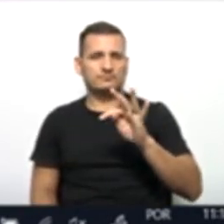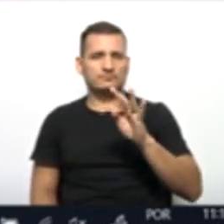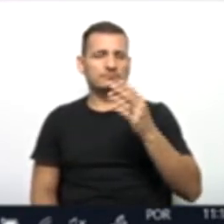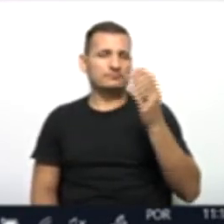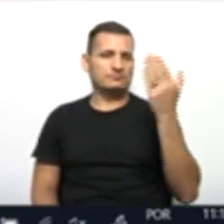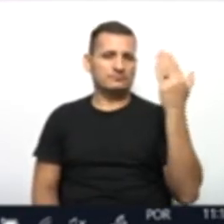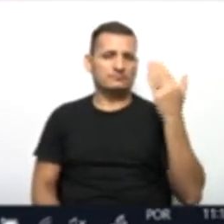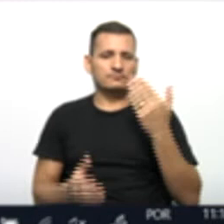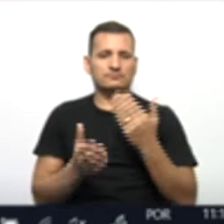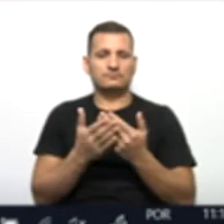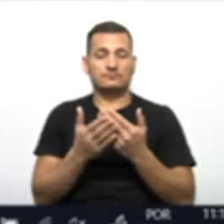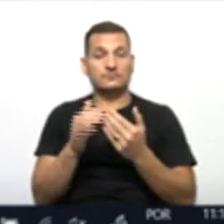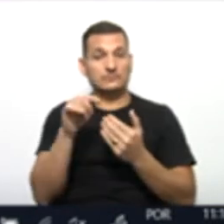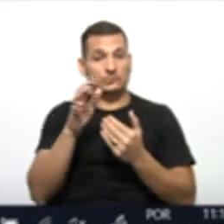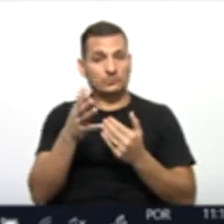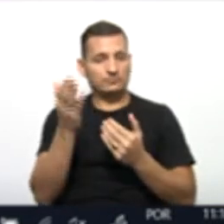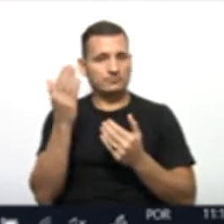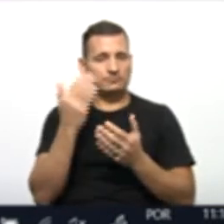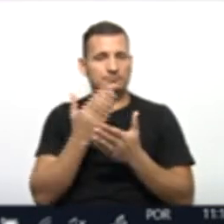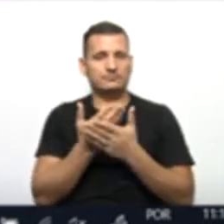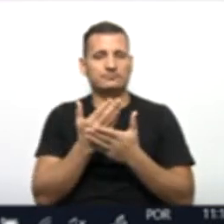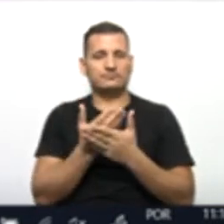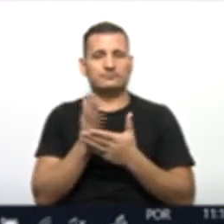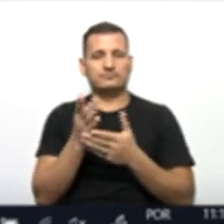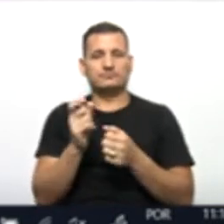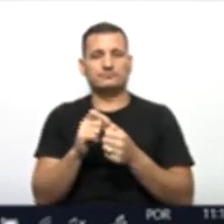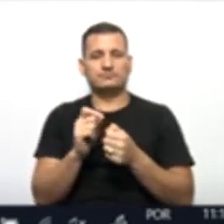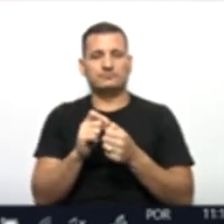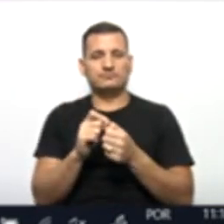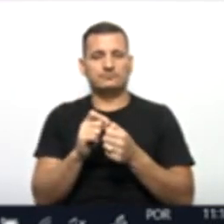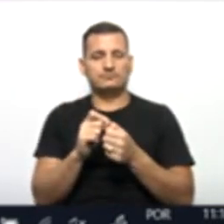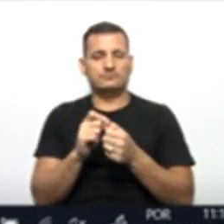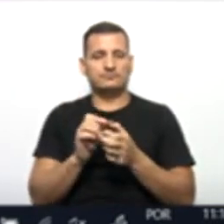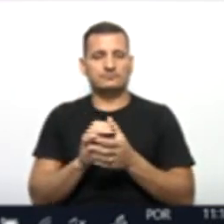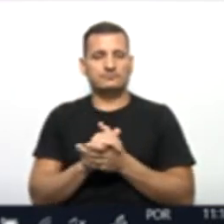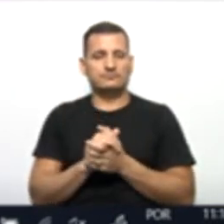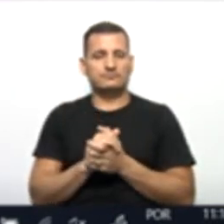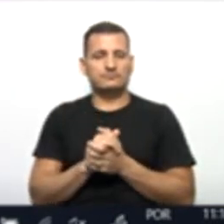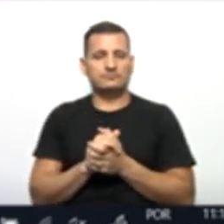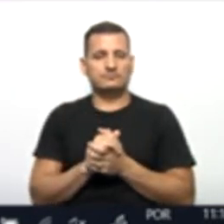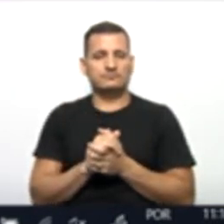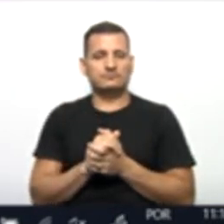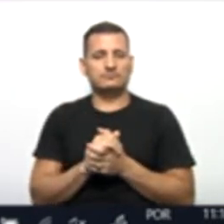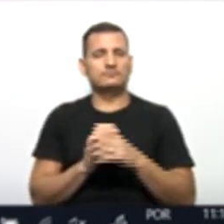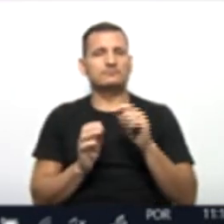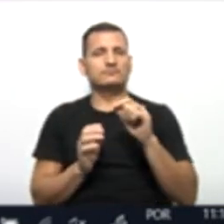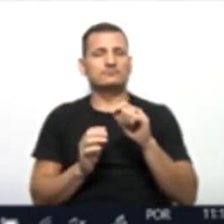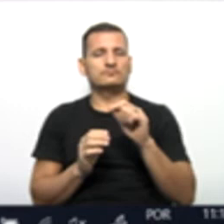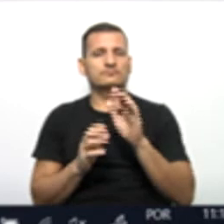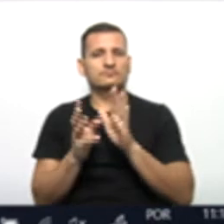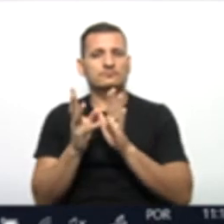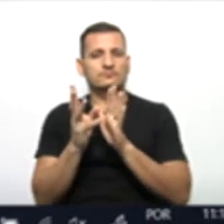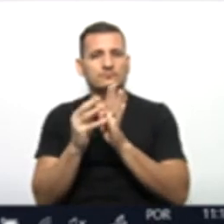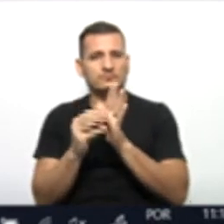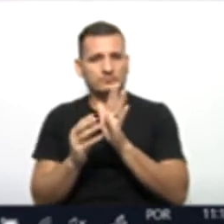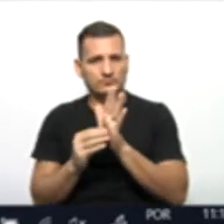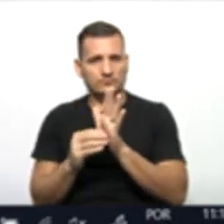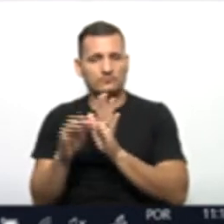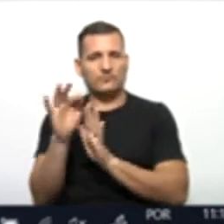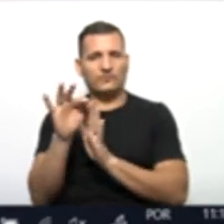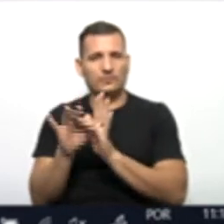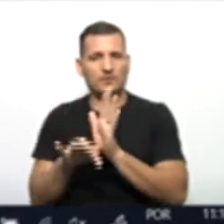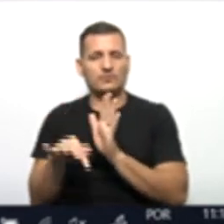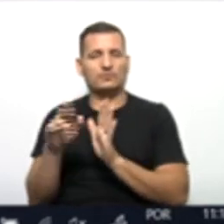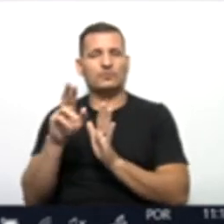passado e sei que nós fizemos aula passada sei que essa parte aqui ó nós requisitamos o conteúdo do formulário nome